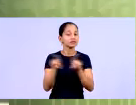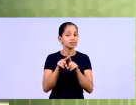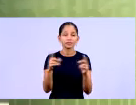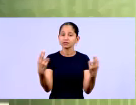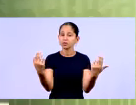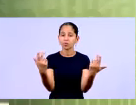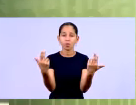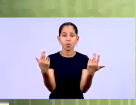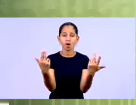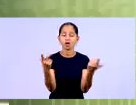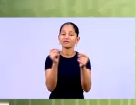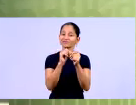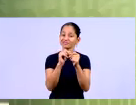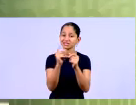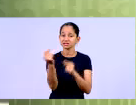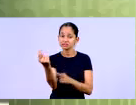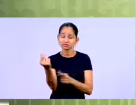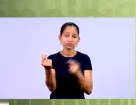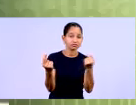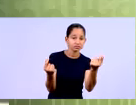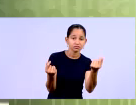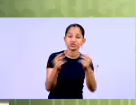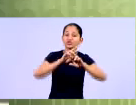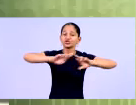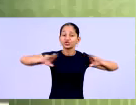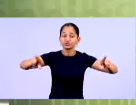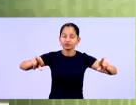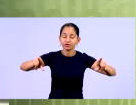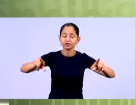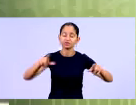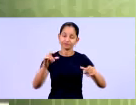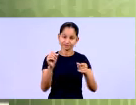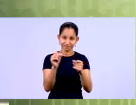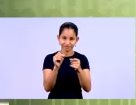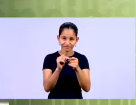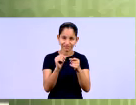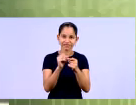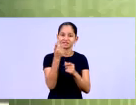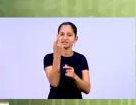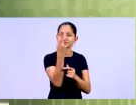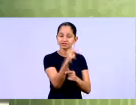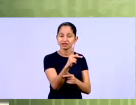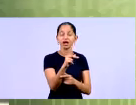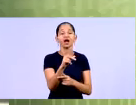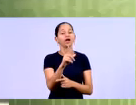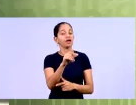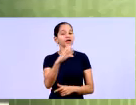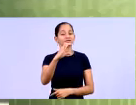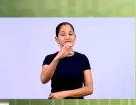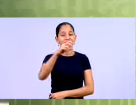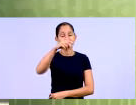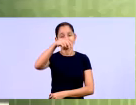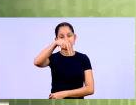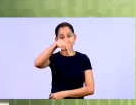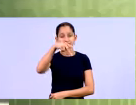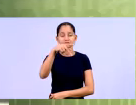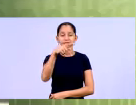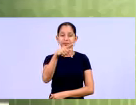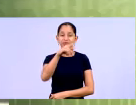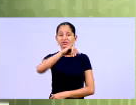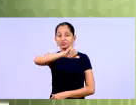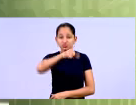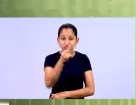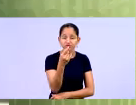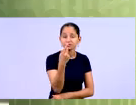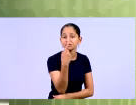ter que fazer a sua declaração enquanto pessoa física. Uma coisa é a declaração do imposto de pessoa jurídica, tá? Imposto de renda de